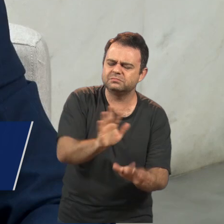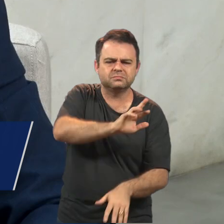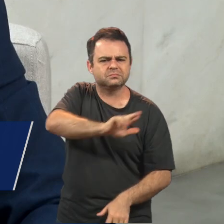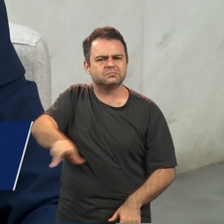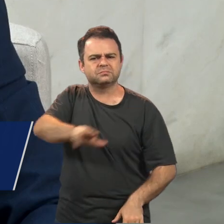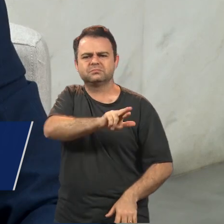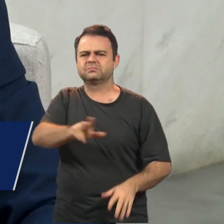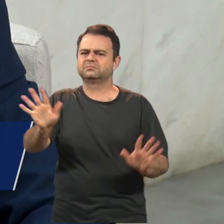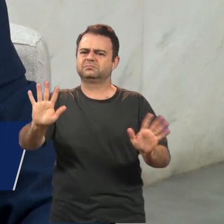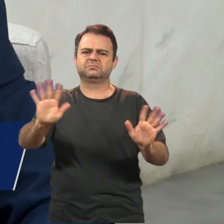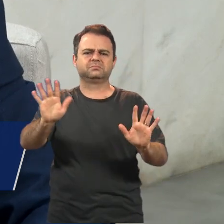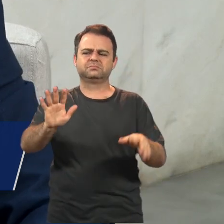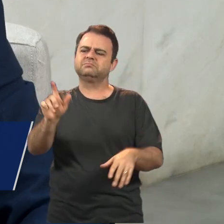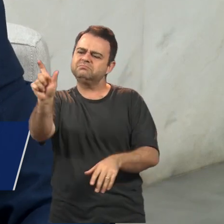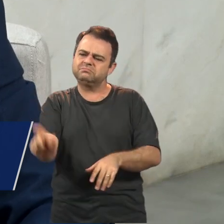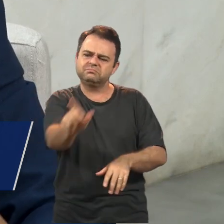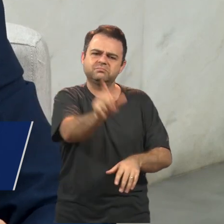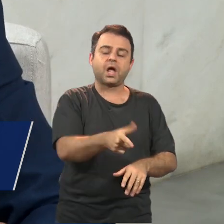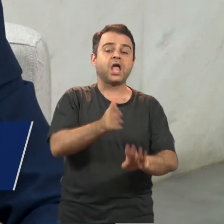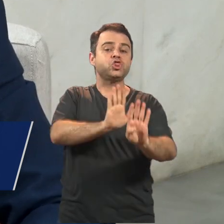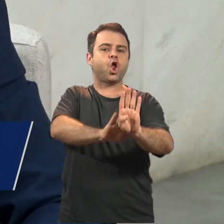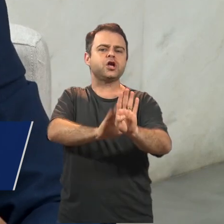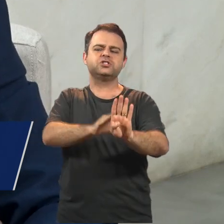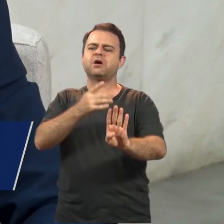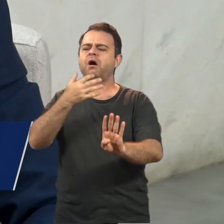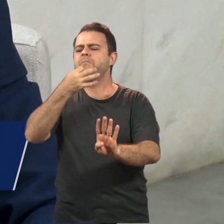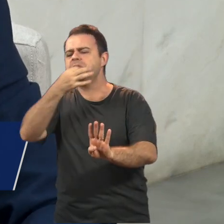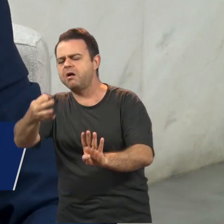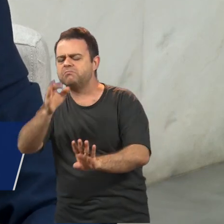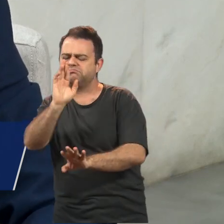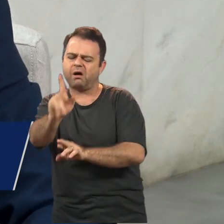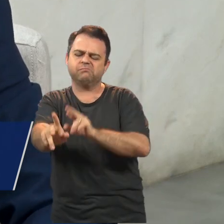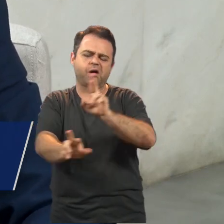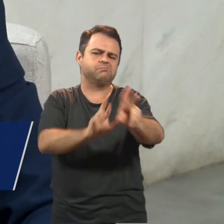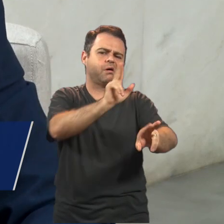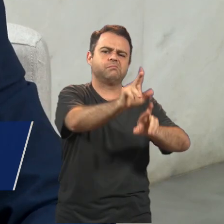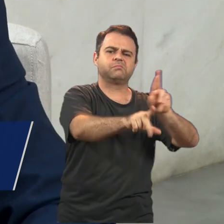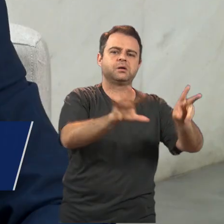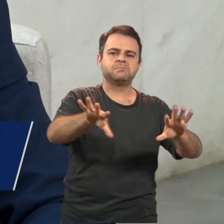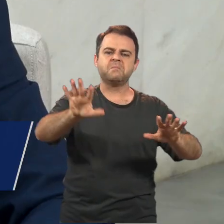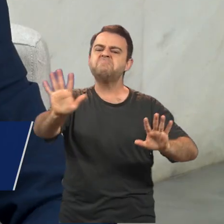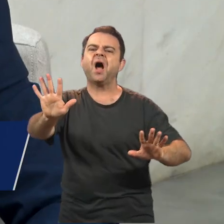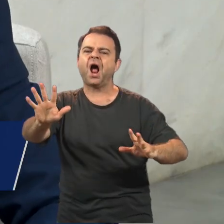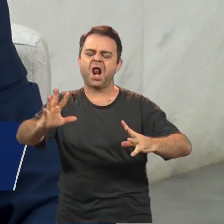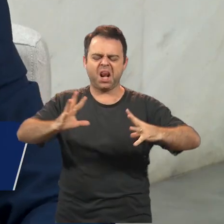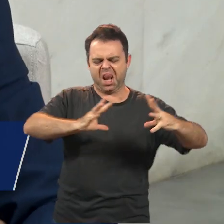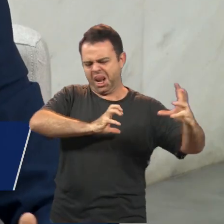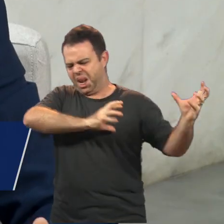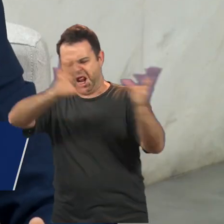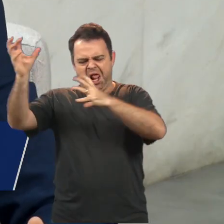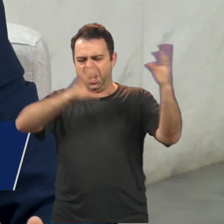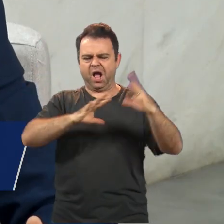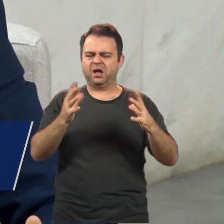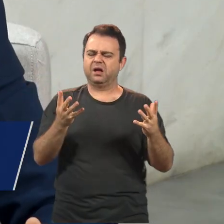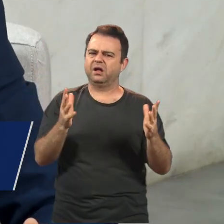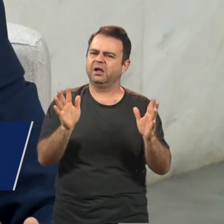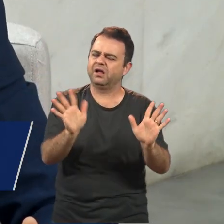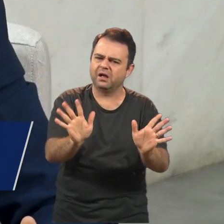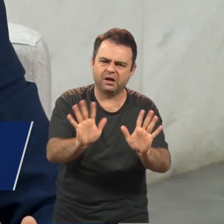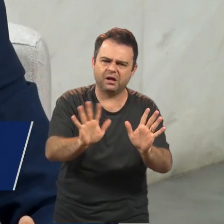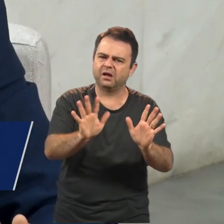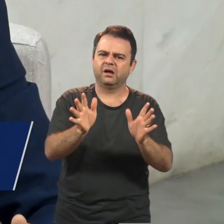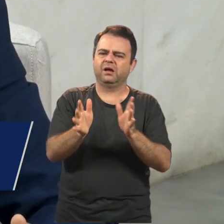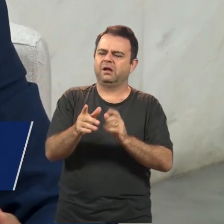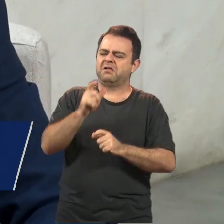isso num combate ou numa arena a ponto de você ofender, hostilizar. Não, isso